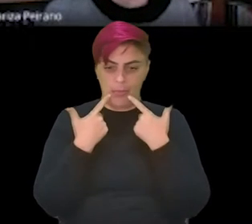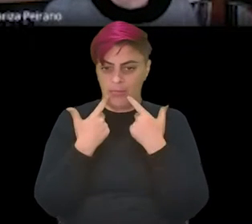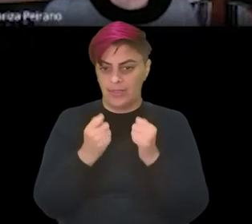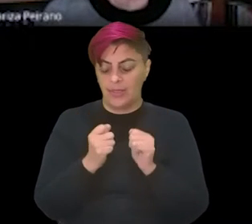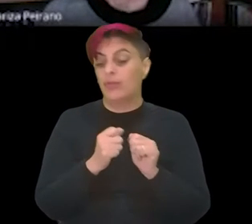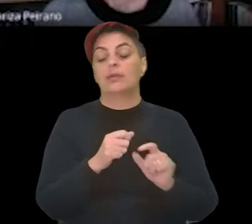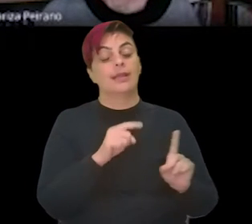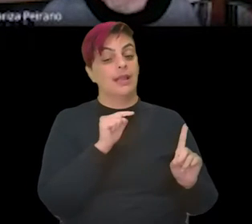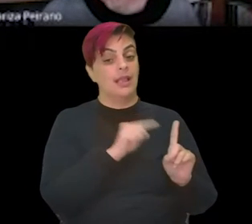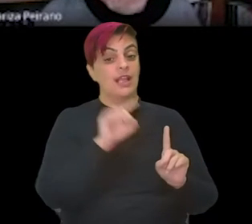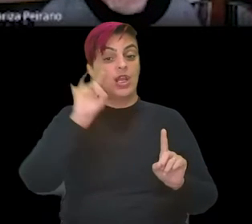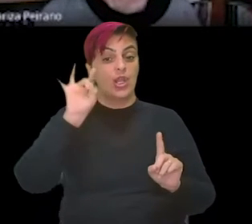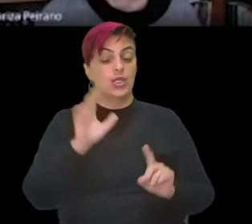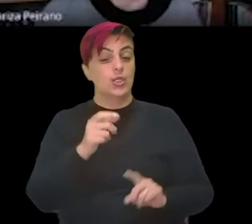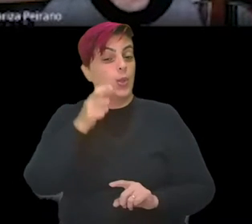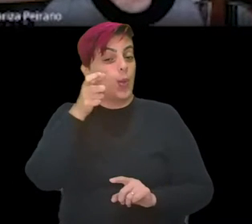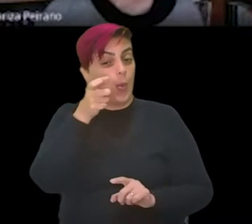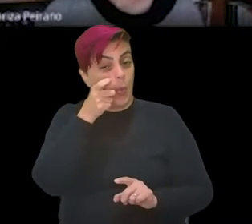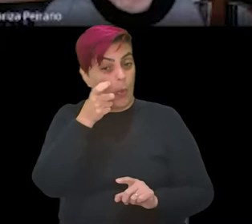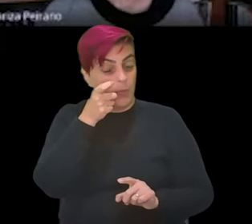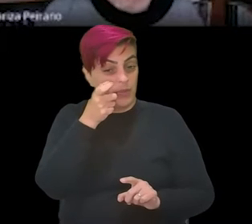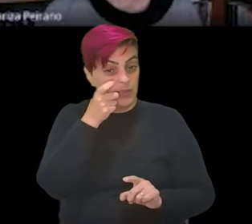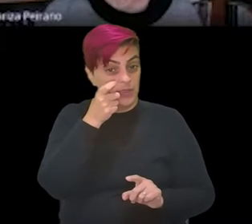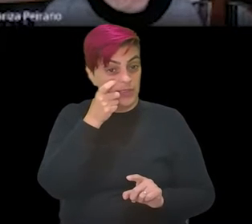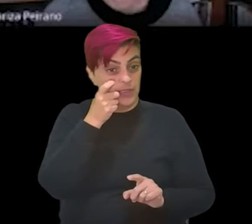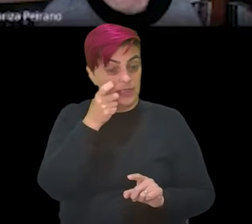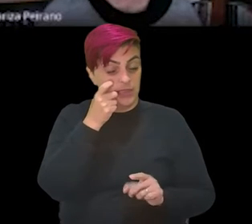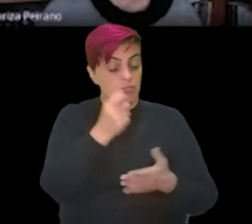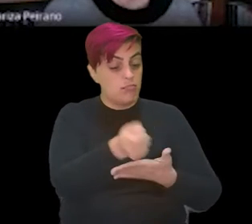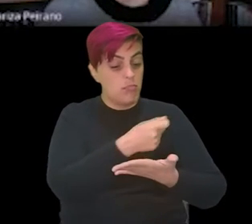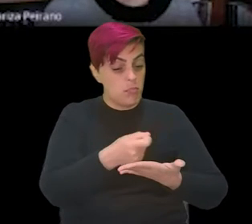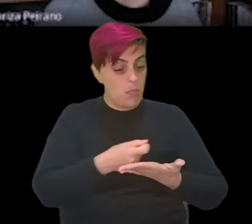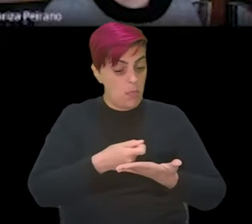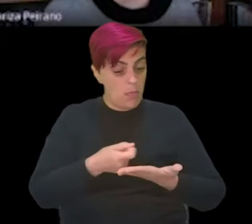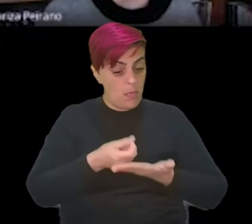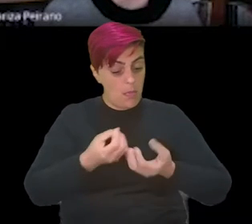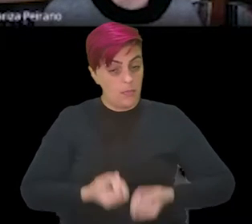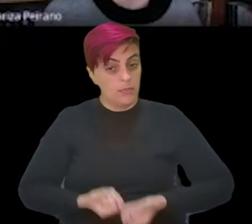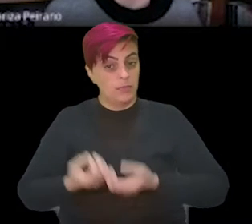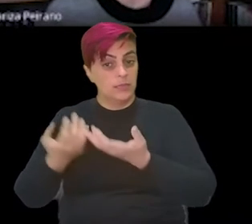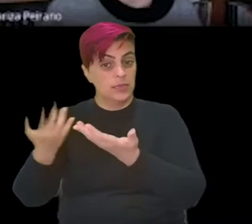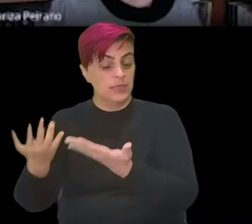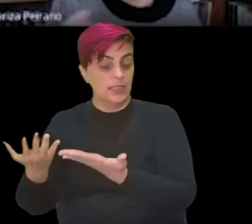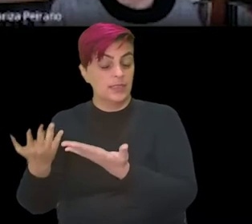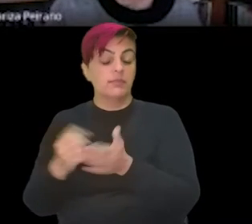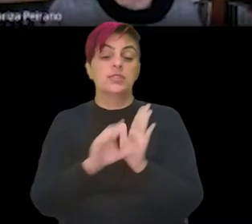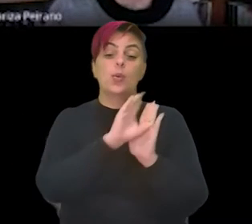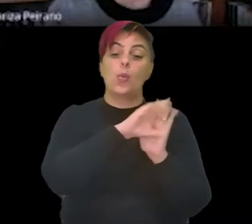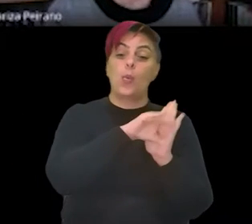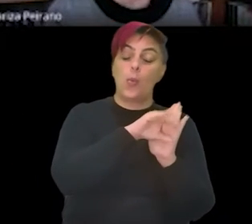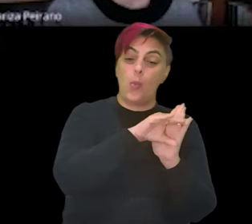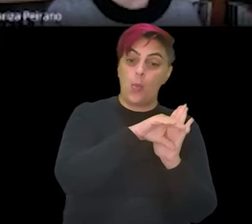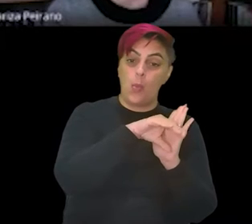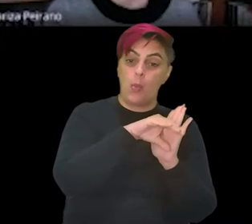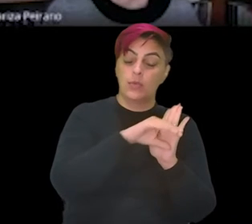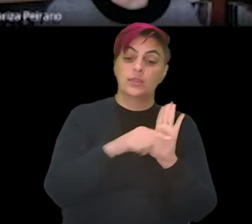linguagem. Malinowski apenas observou e transmitiu para nós, leitores, a concepção que os